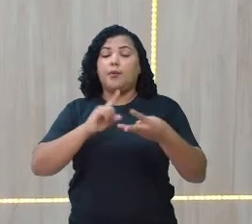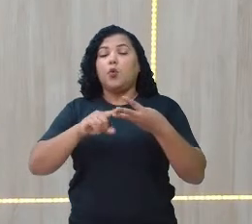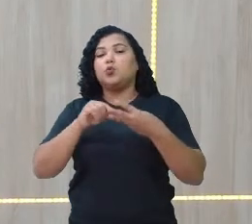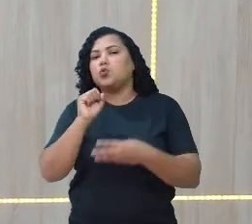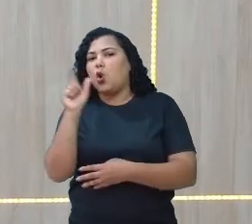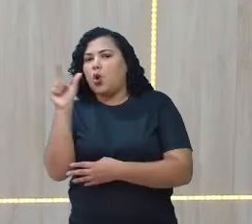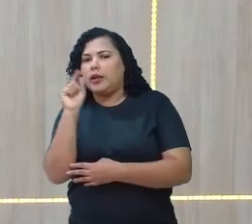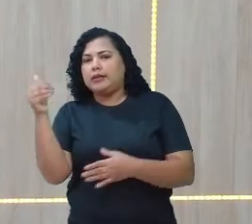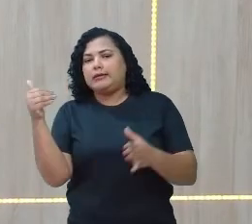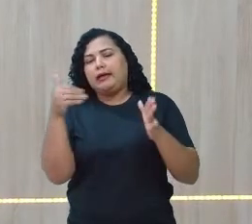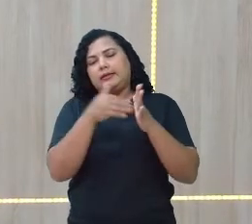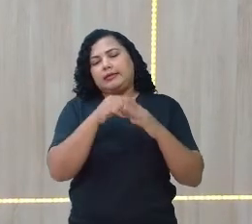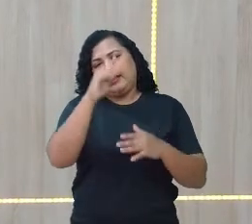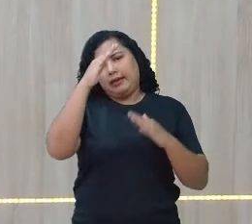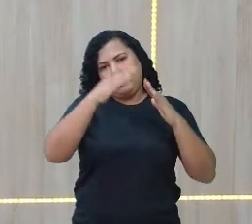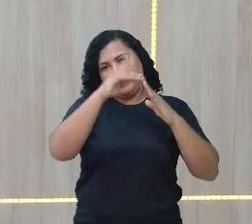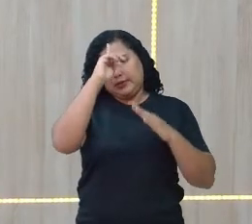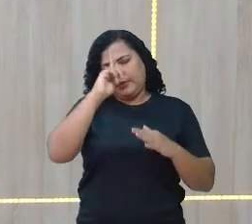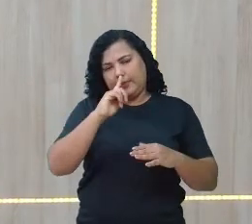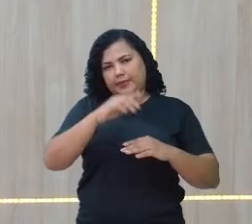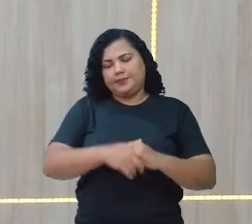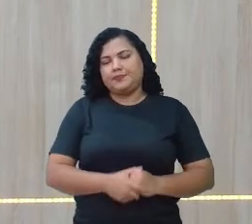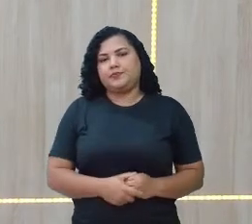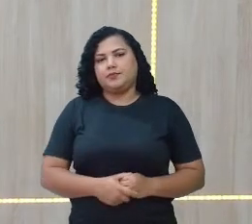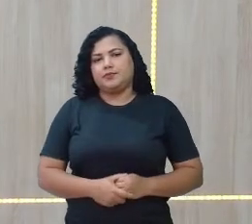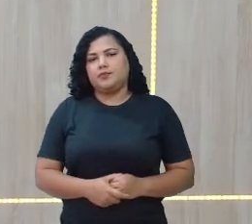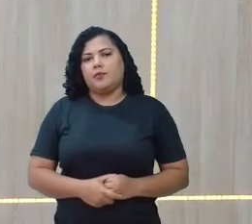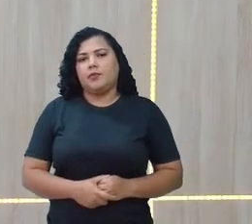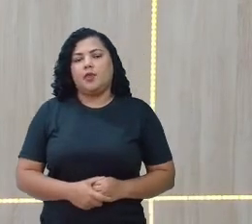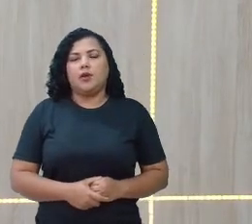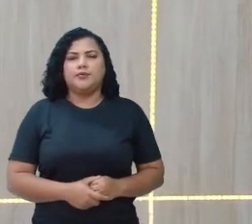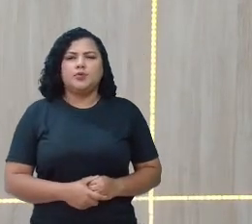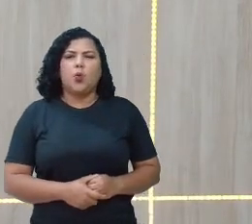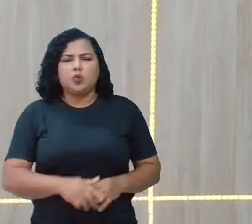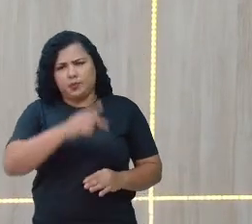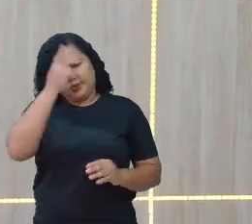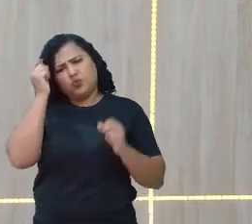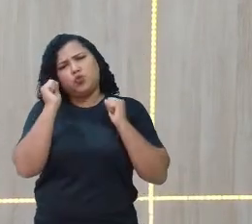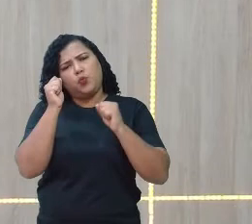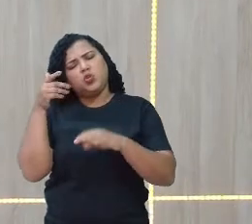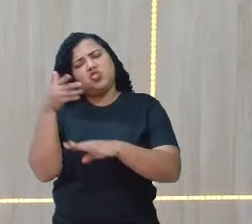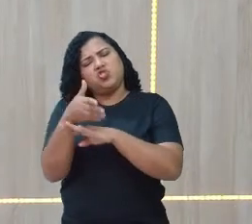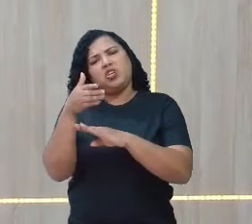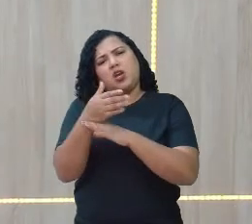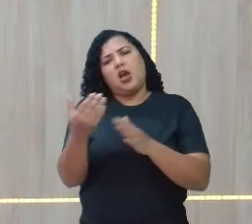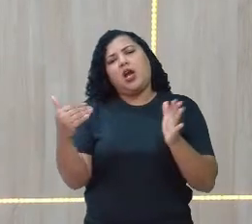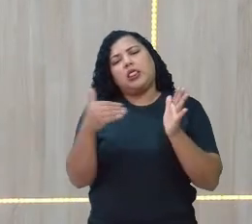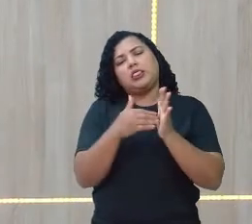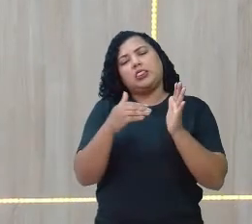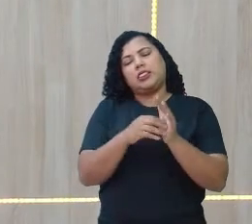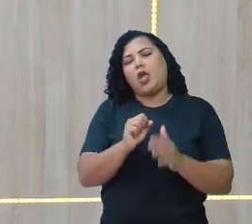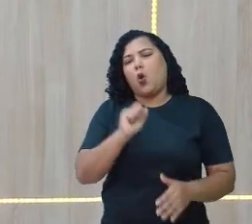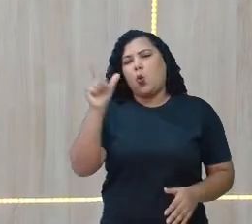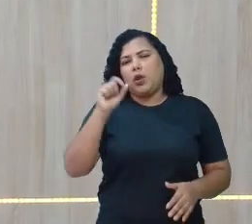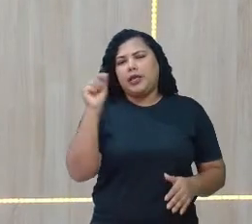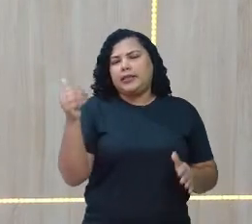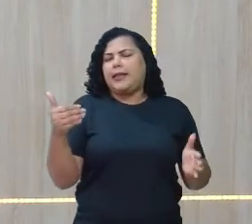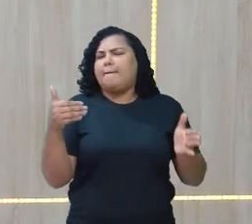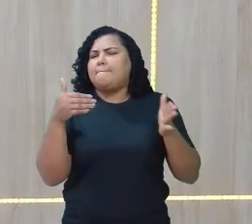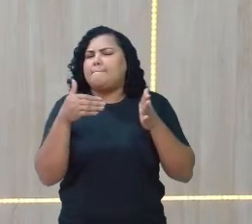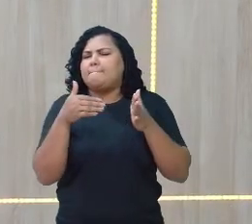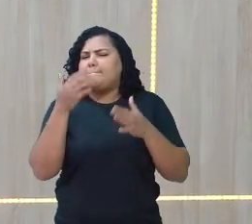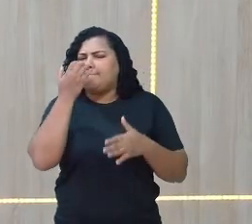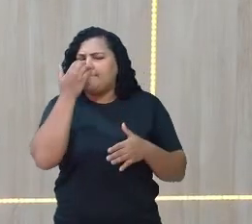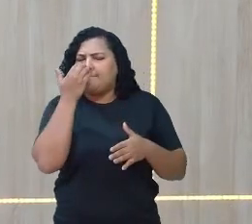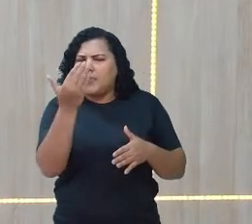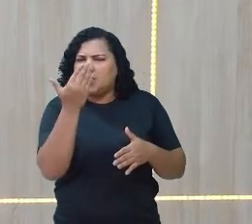Amarela. E levavam, né, as pessoas até Olinda. E ali bem em frente ali à Praça do Carmo, ali próximo à Praça do Carmo,